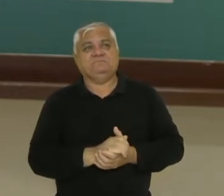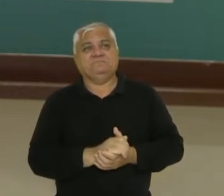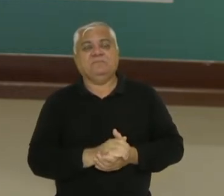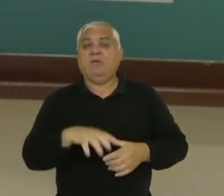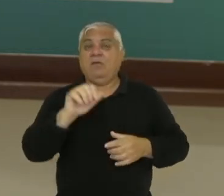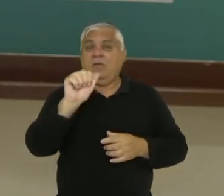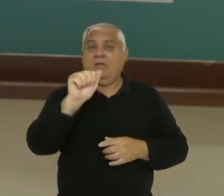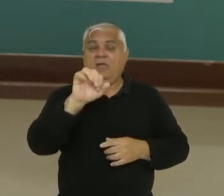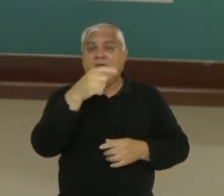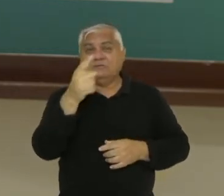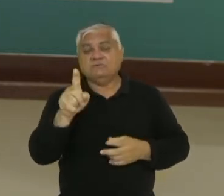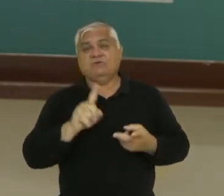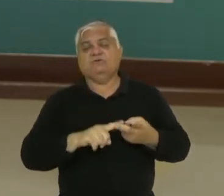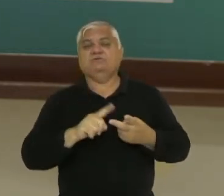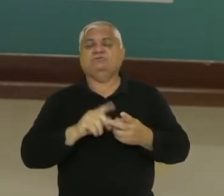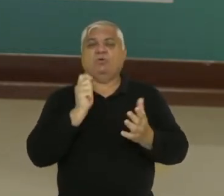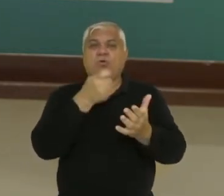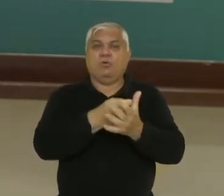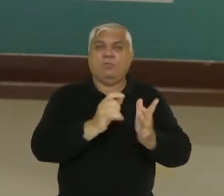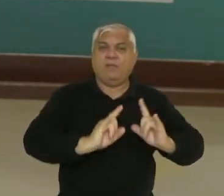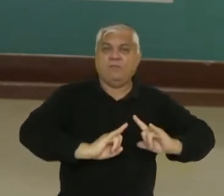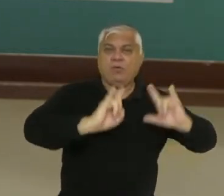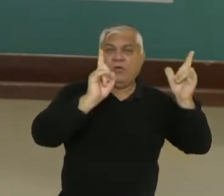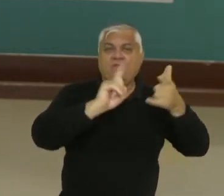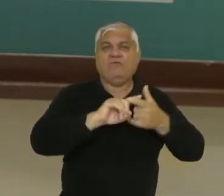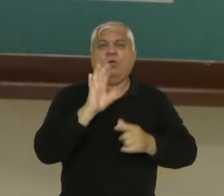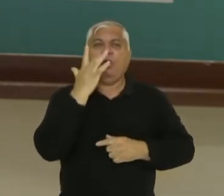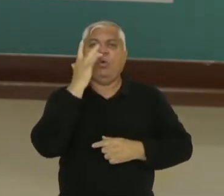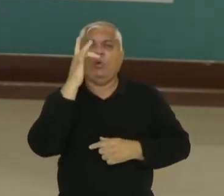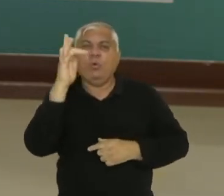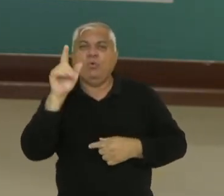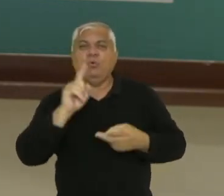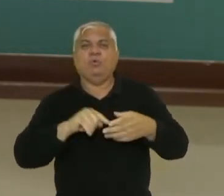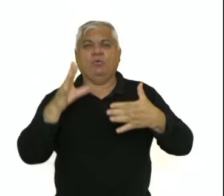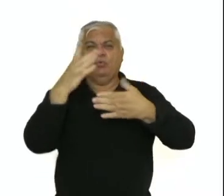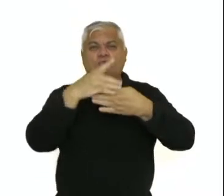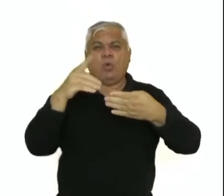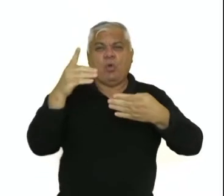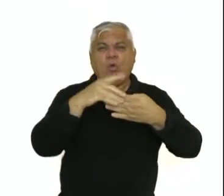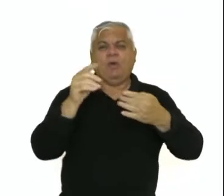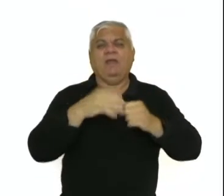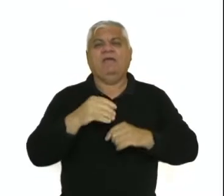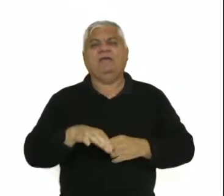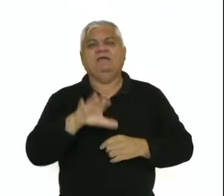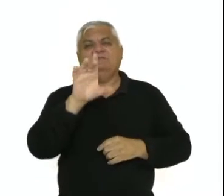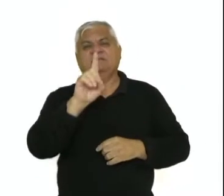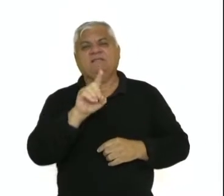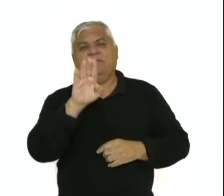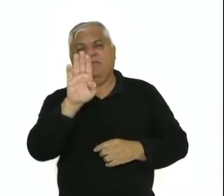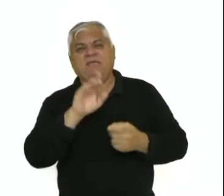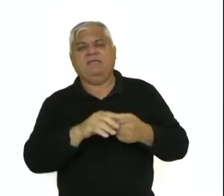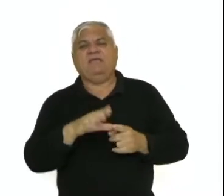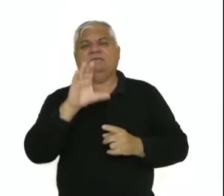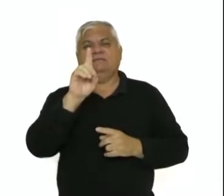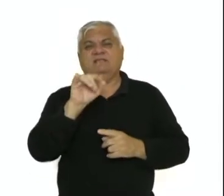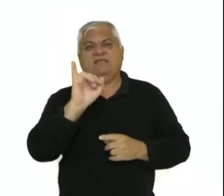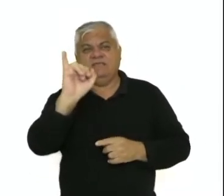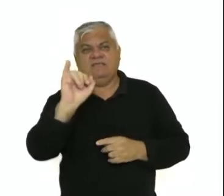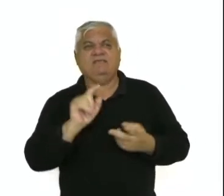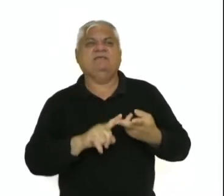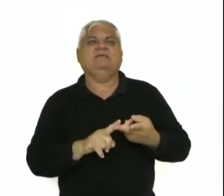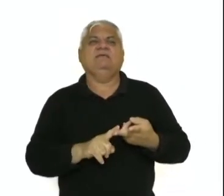já comentamos, em imóveis, ouro, câmbio, renda fixa, por exemplo, CDB e Tesouro